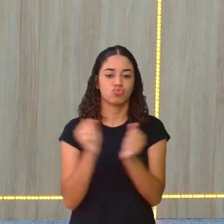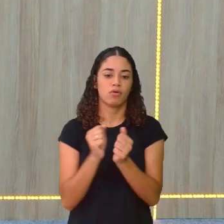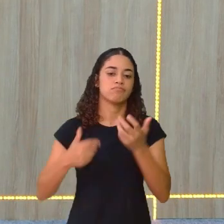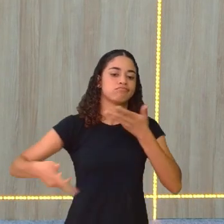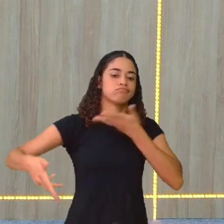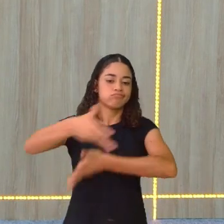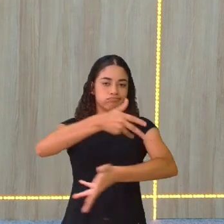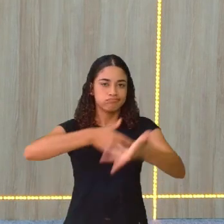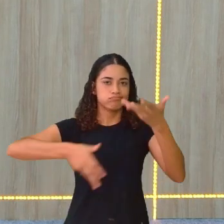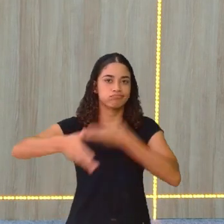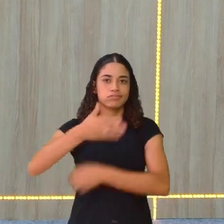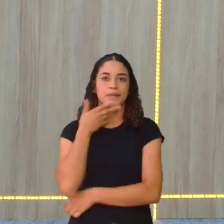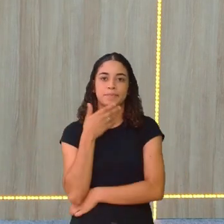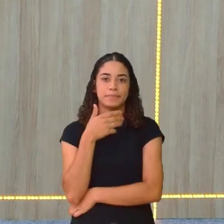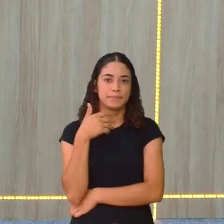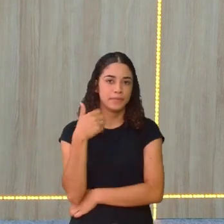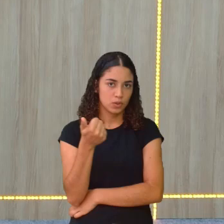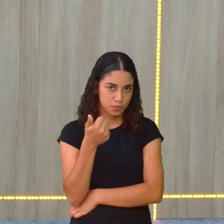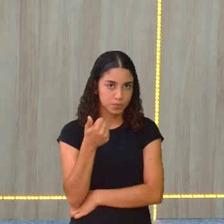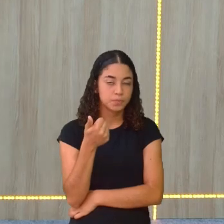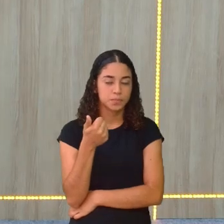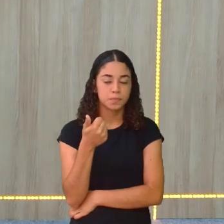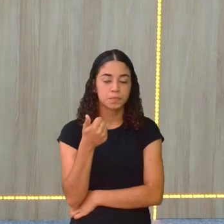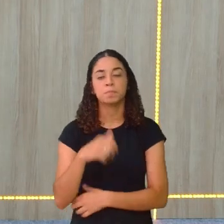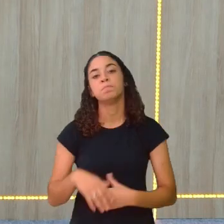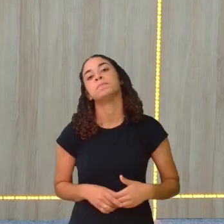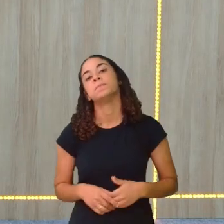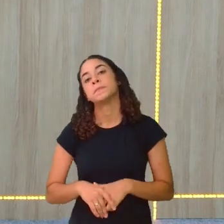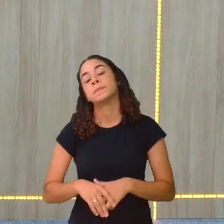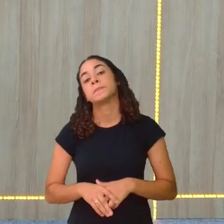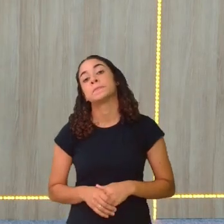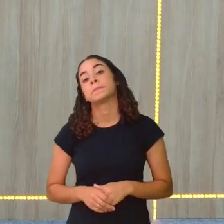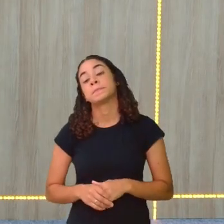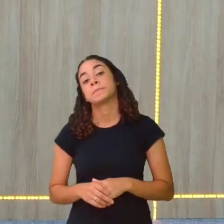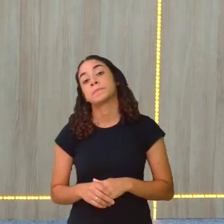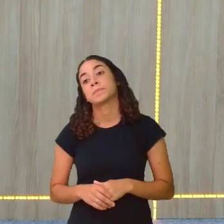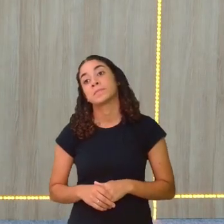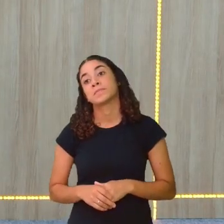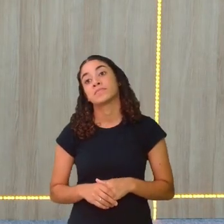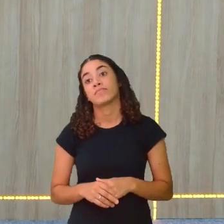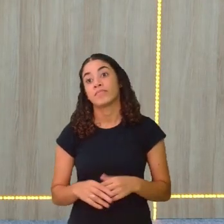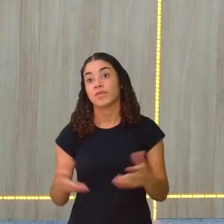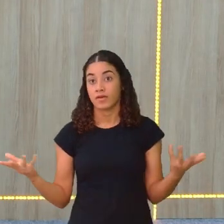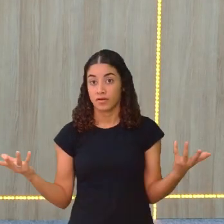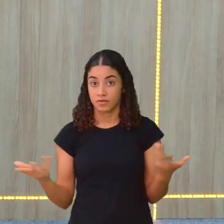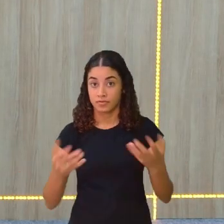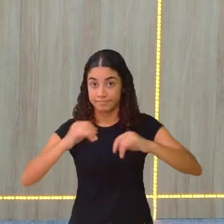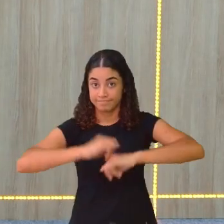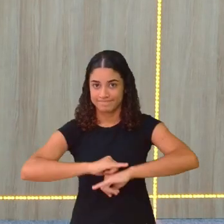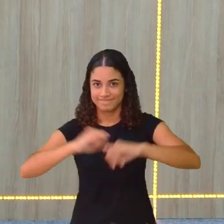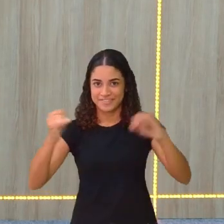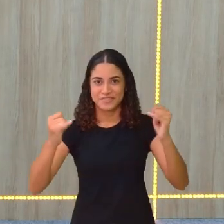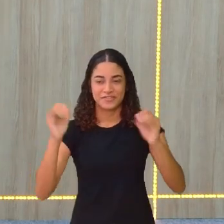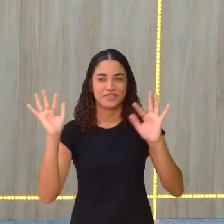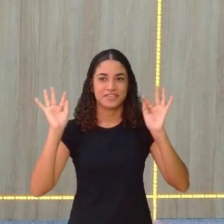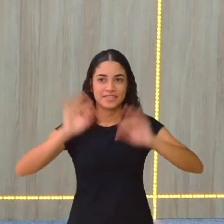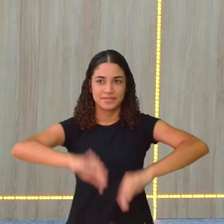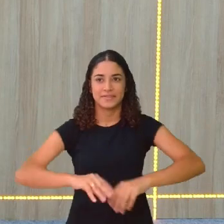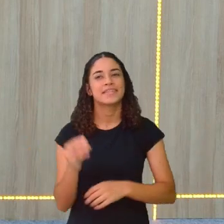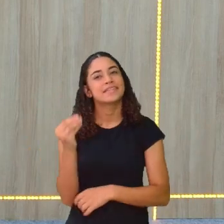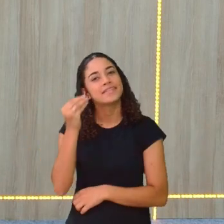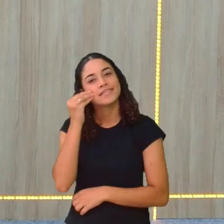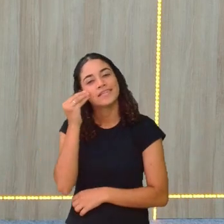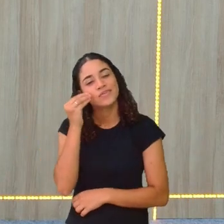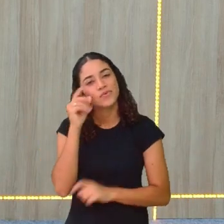né, para elas, né? E assim, ó, como mensagem final aqui, ó, tentar colocar aí